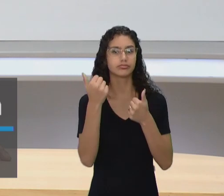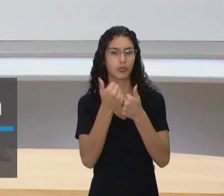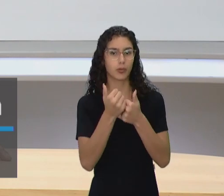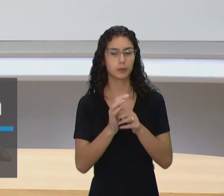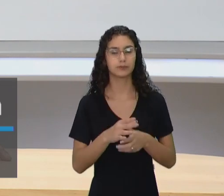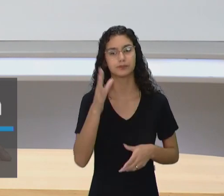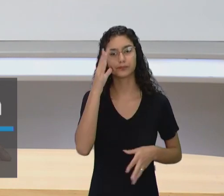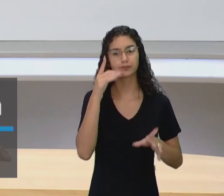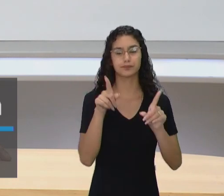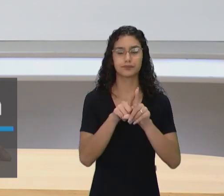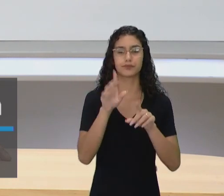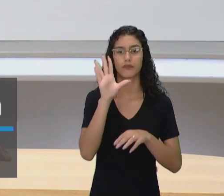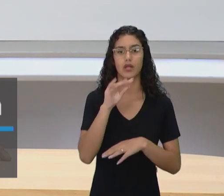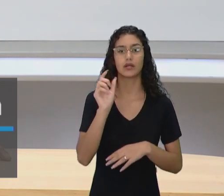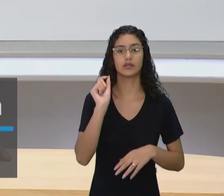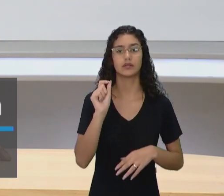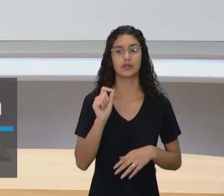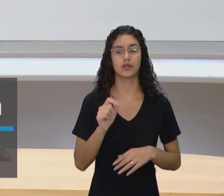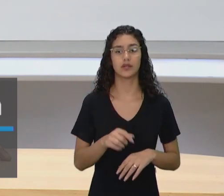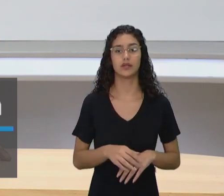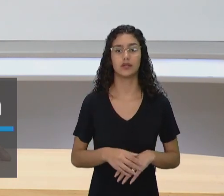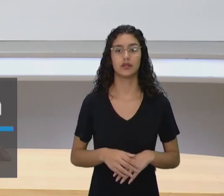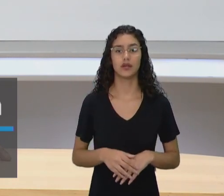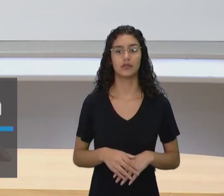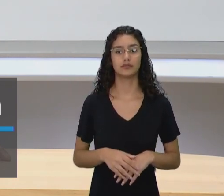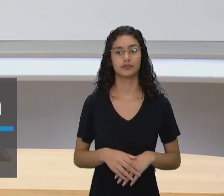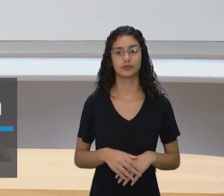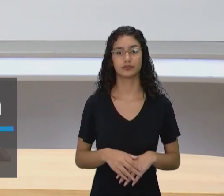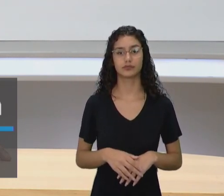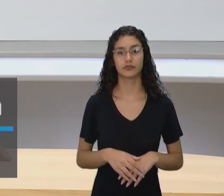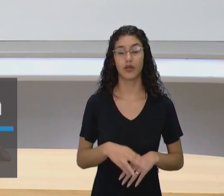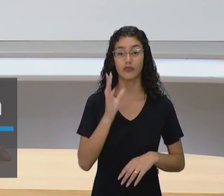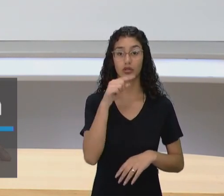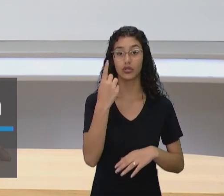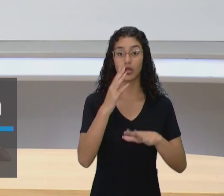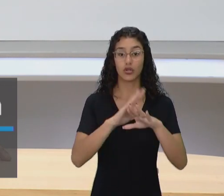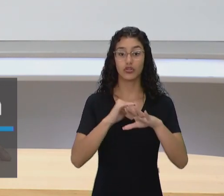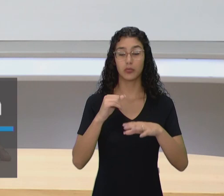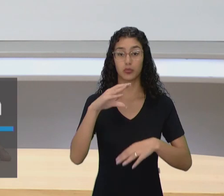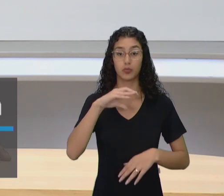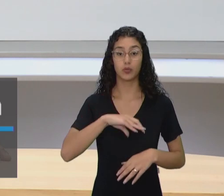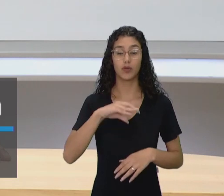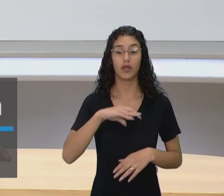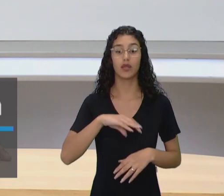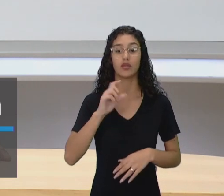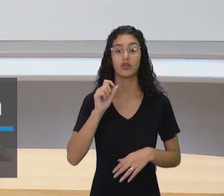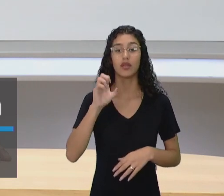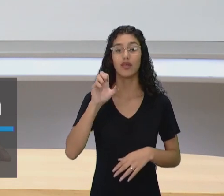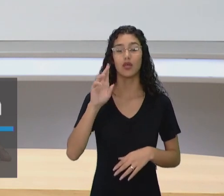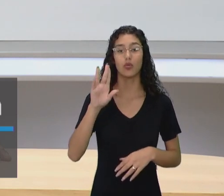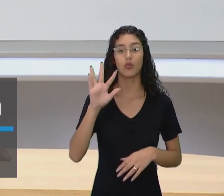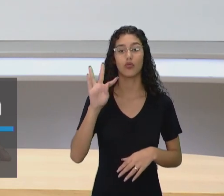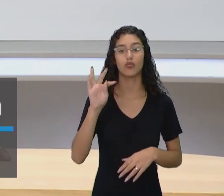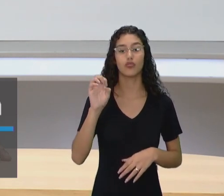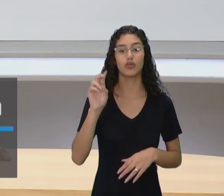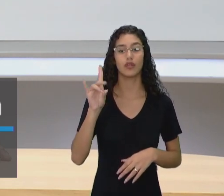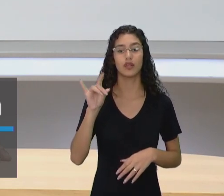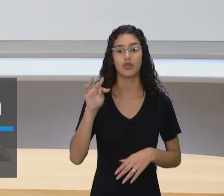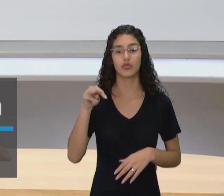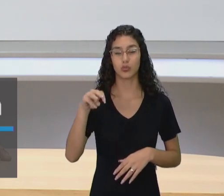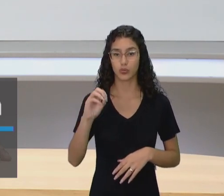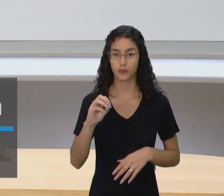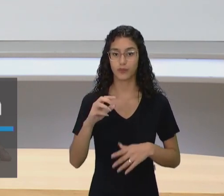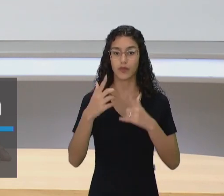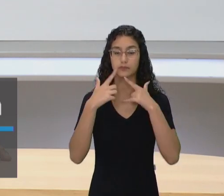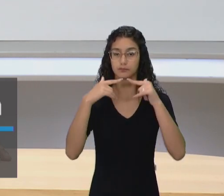E interessante ele falar sobre isso, que ele está falando aí do que a gente chama na língua portuguesa de eufemismo, né? A figura de